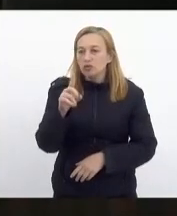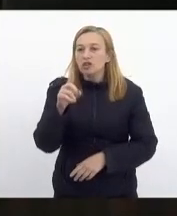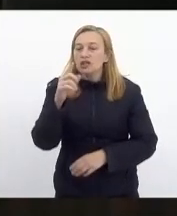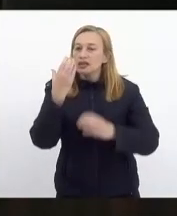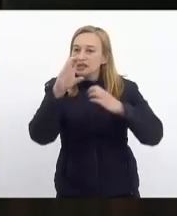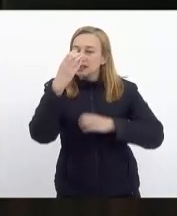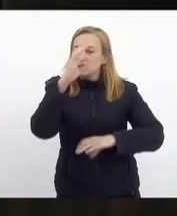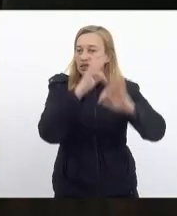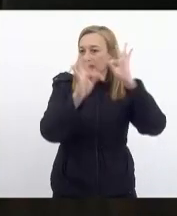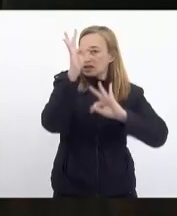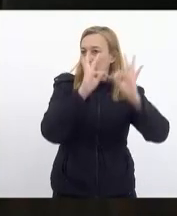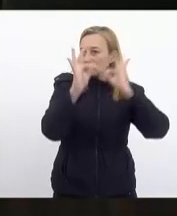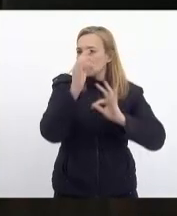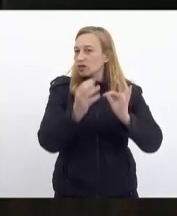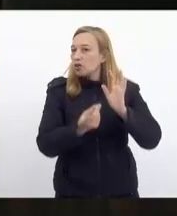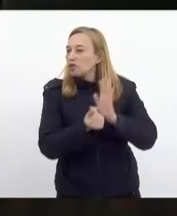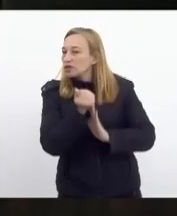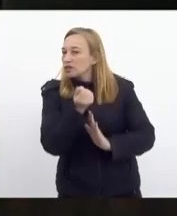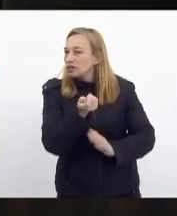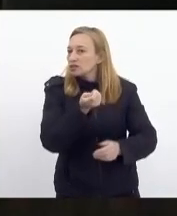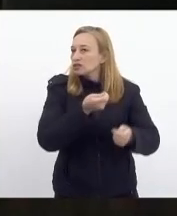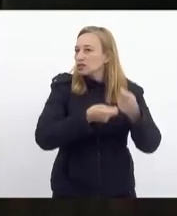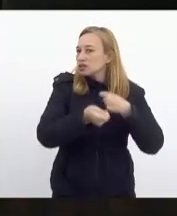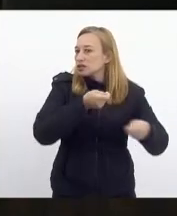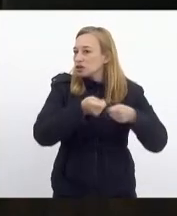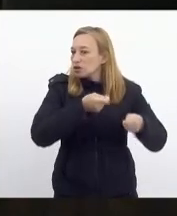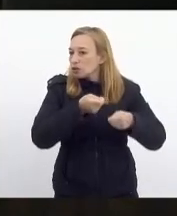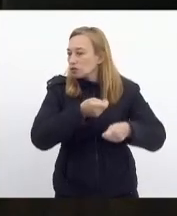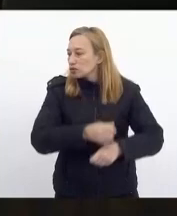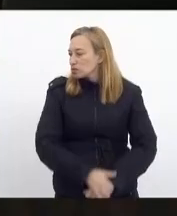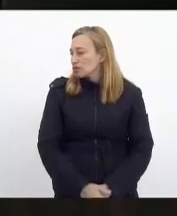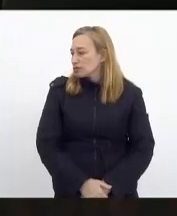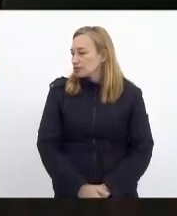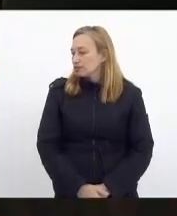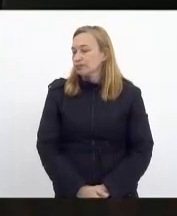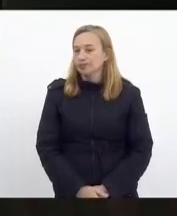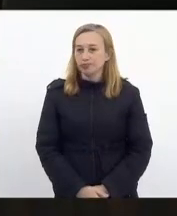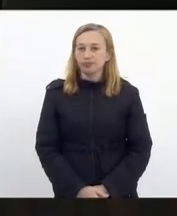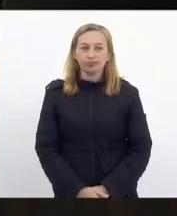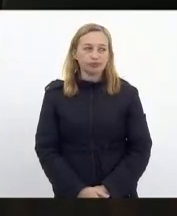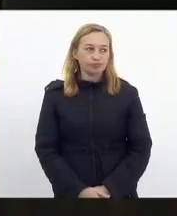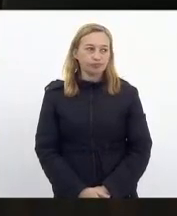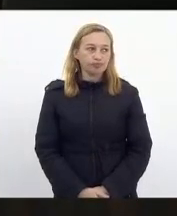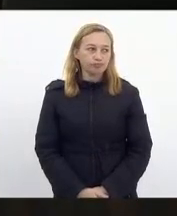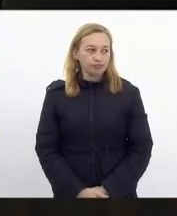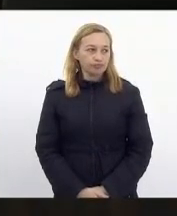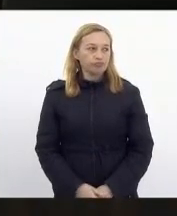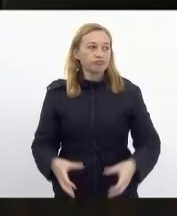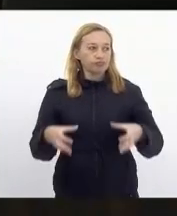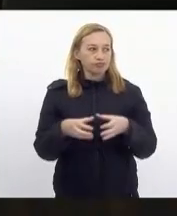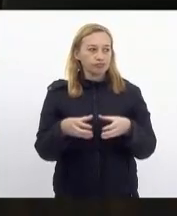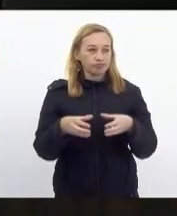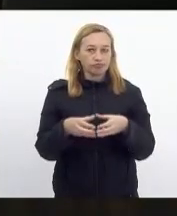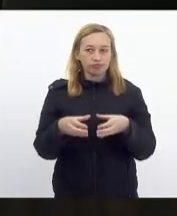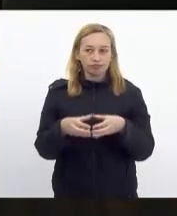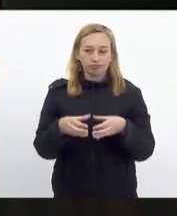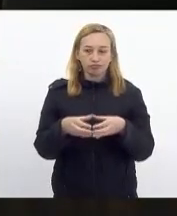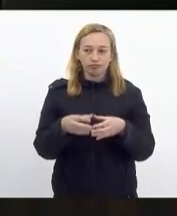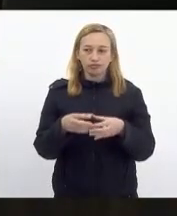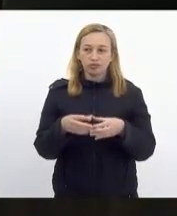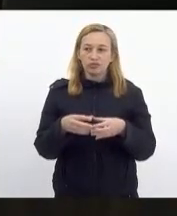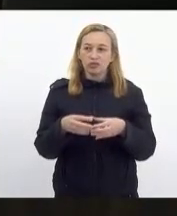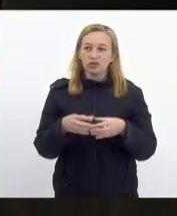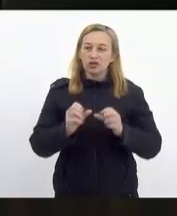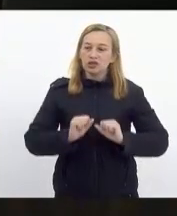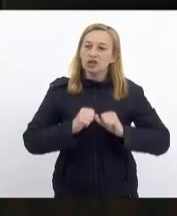e Tecnologia, de Orçamento, Finanças, fiscalização financeira e controle. Para emitir parecer pela Comissão de Defesa dos